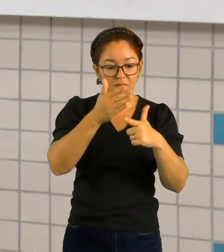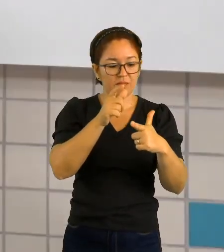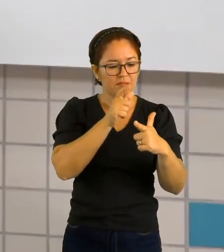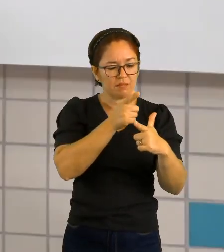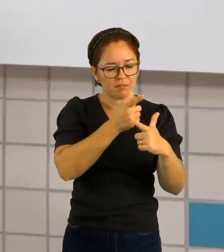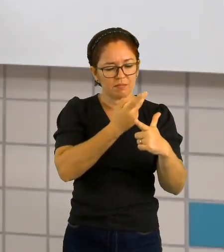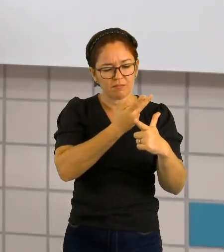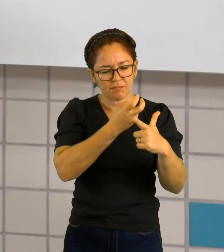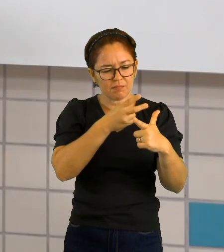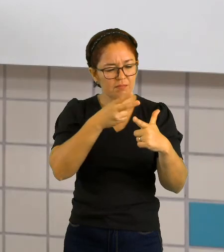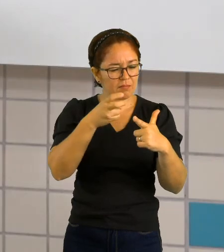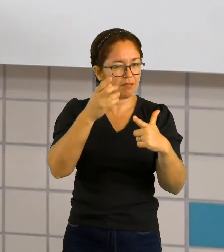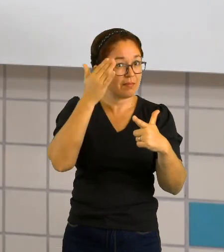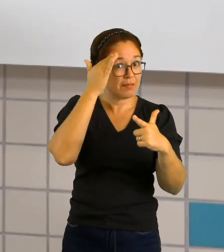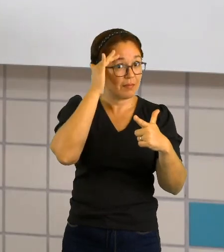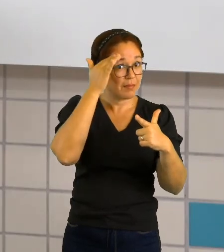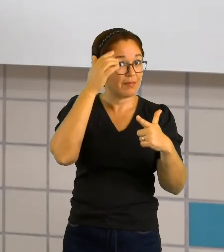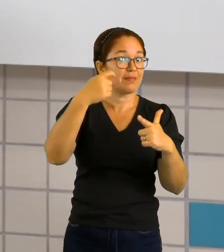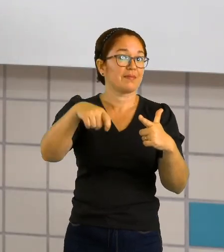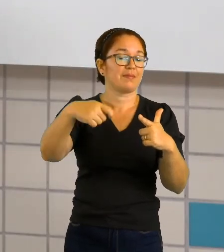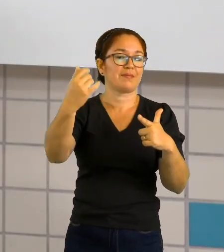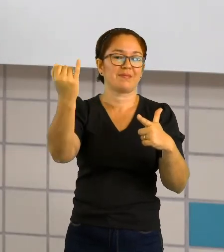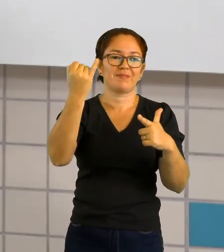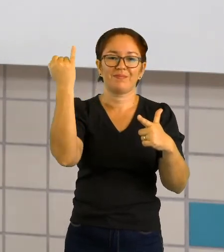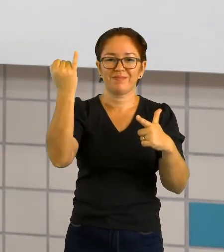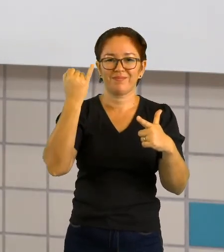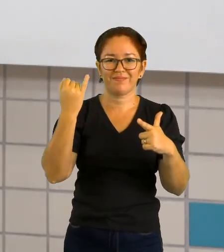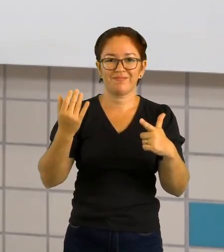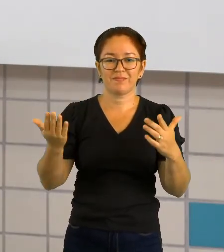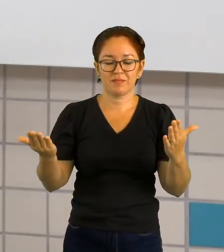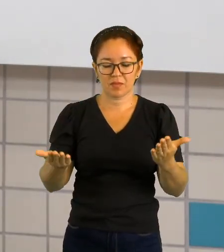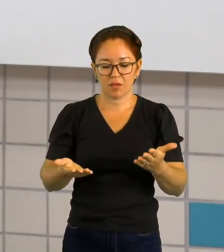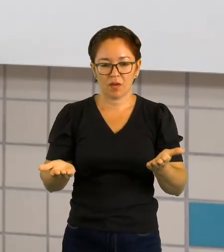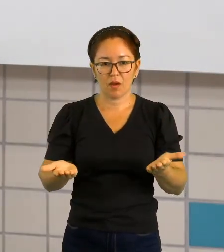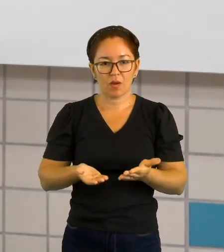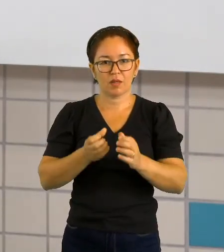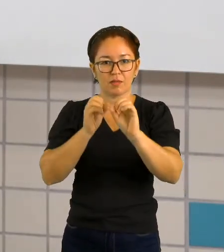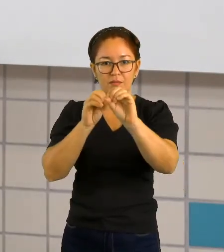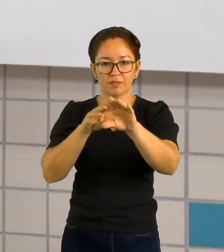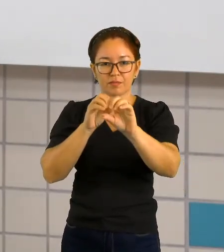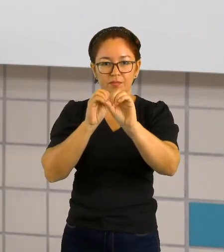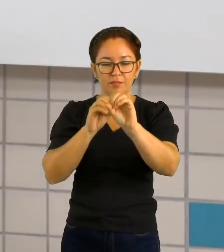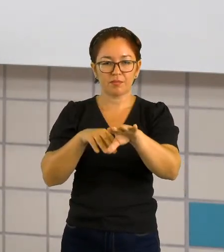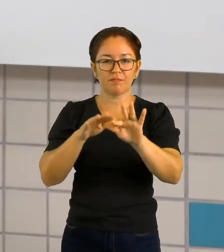aí? Estamos chegando ao final de mais uma aula. Sendo assim, bons